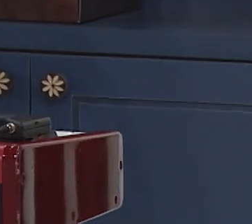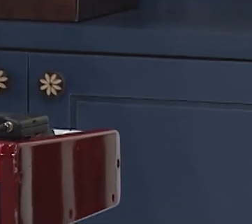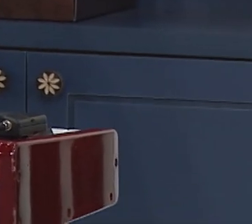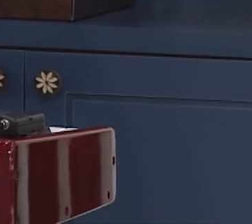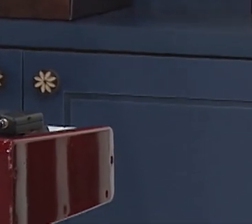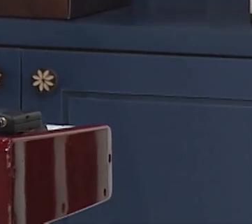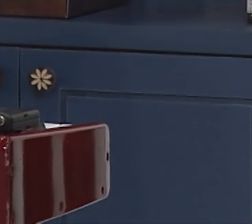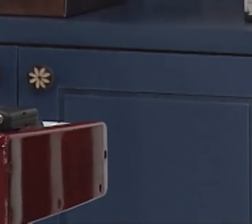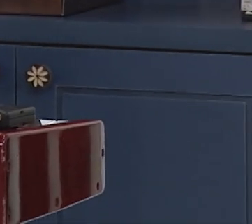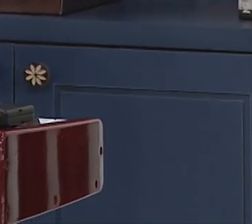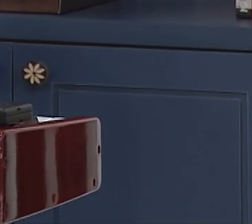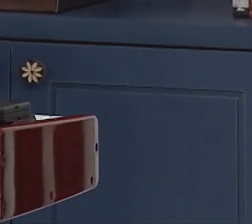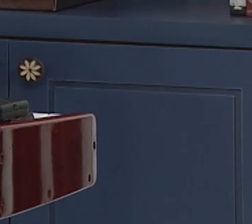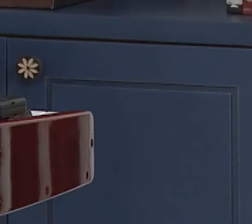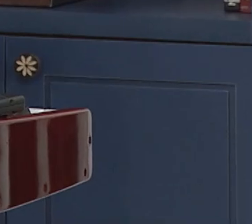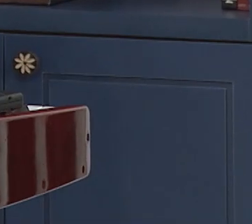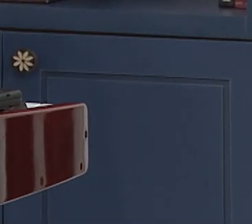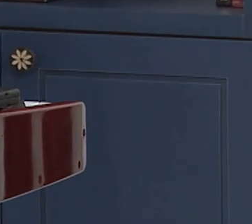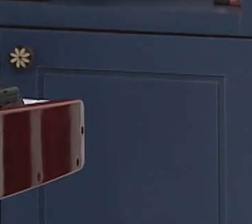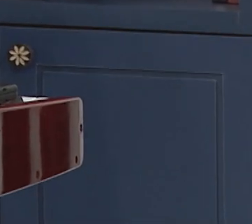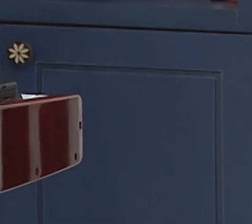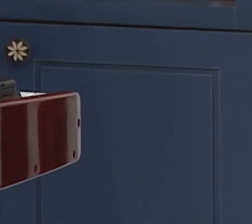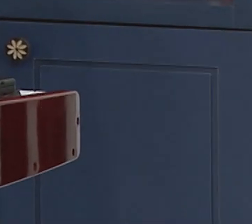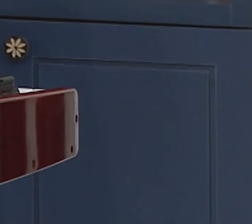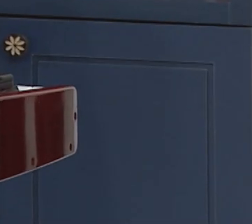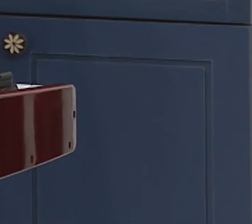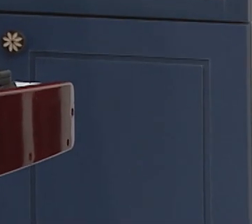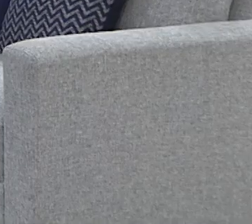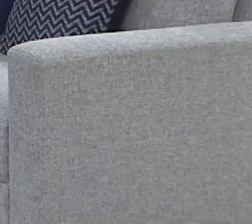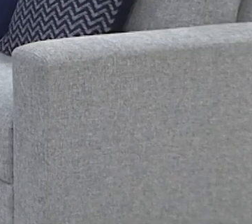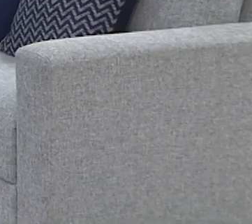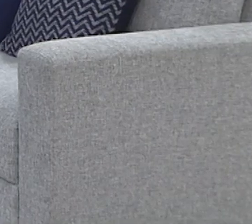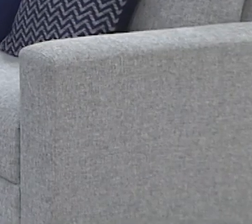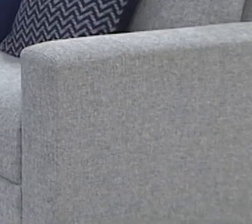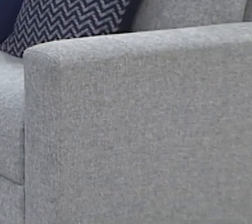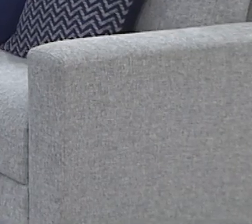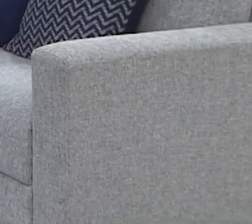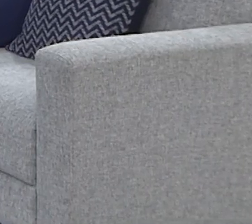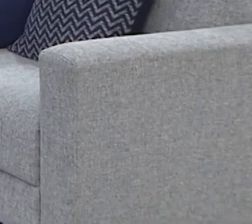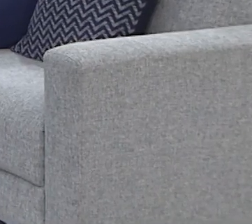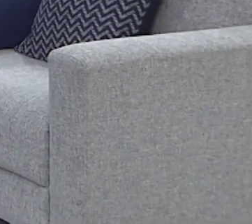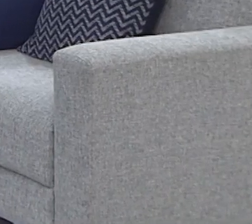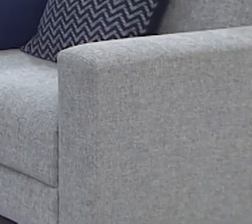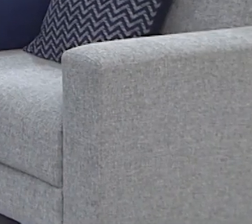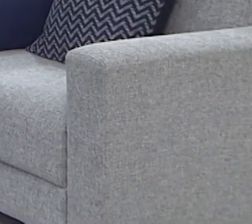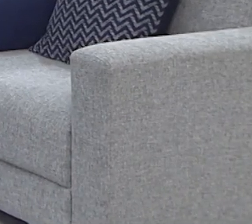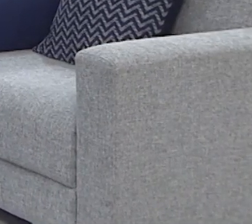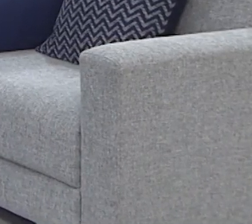Thank you.